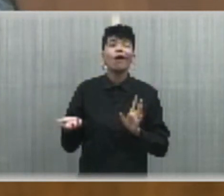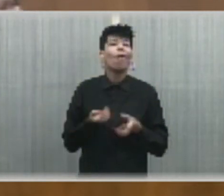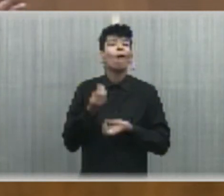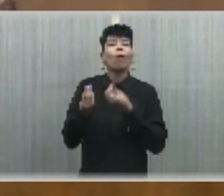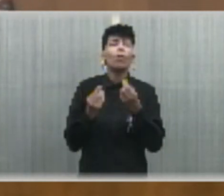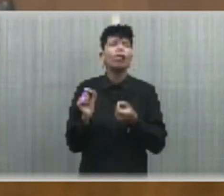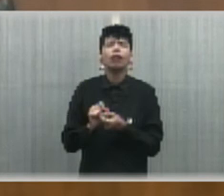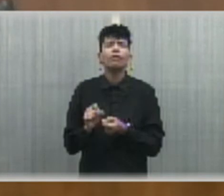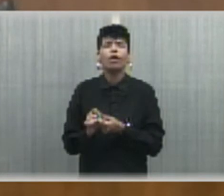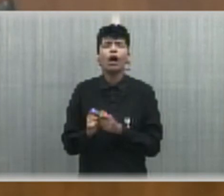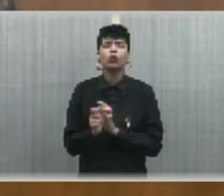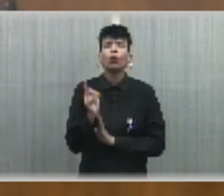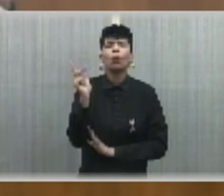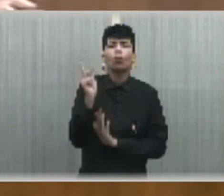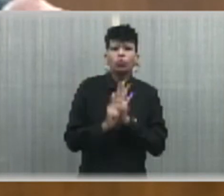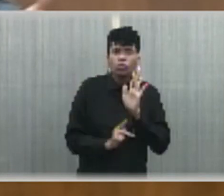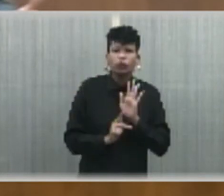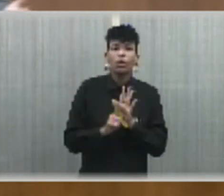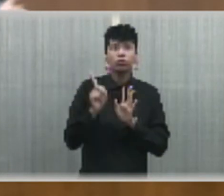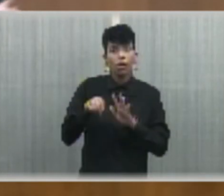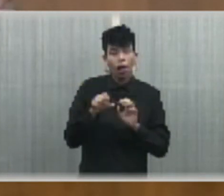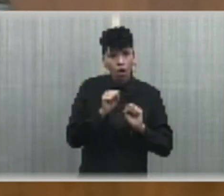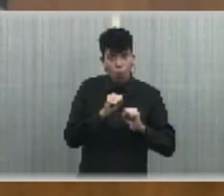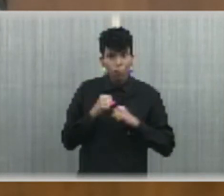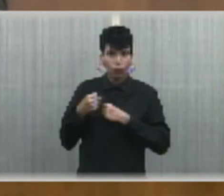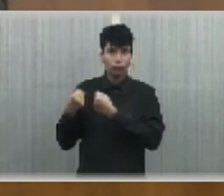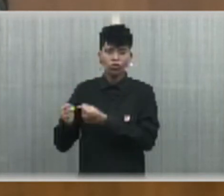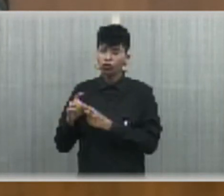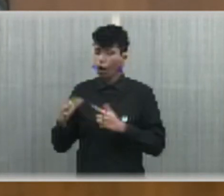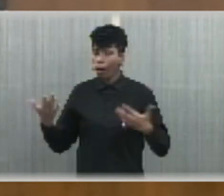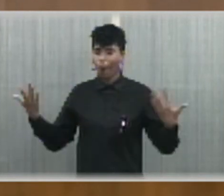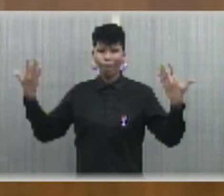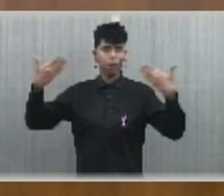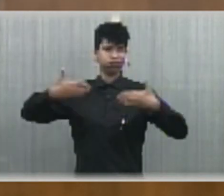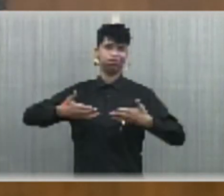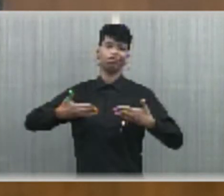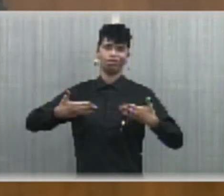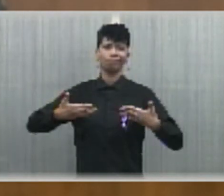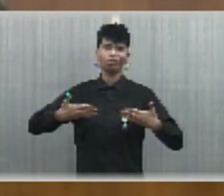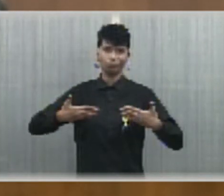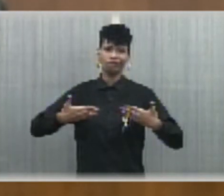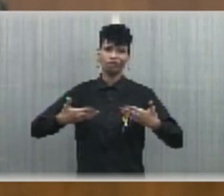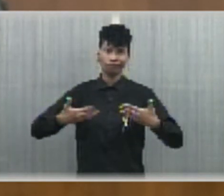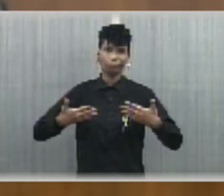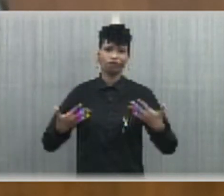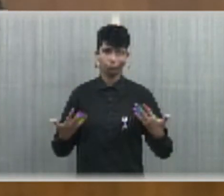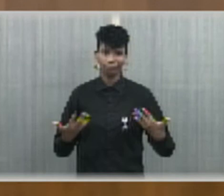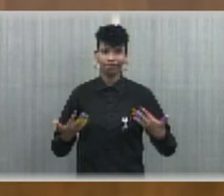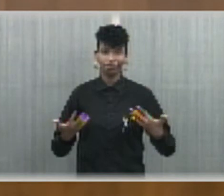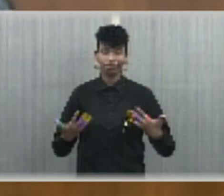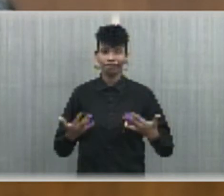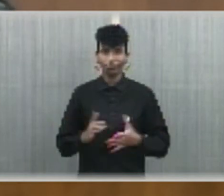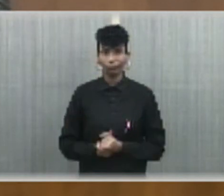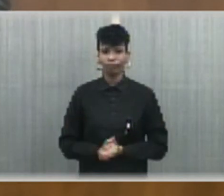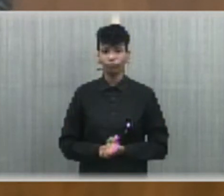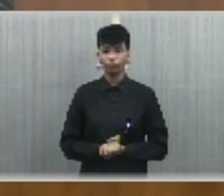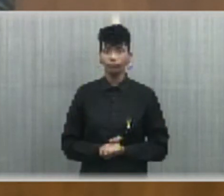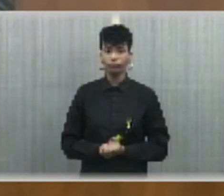O projeto é o poder pelo poder, a qualquer custa, a qualquer